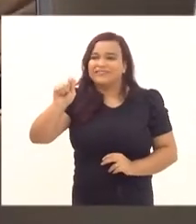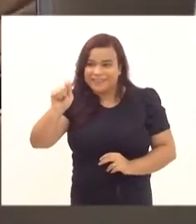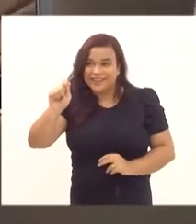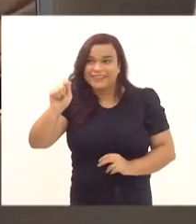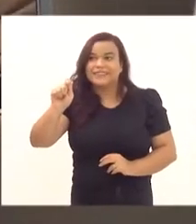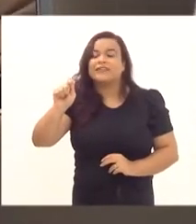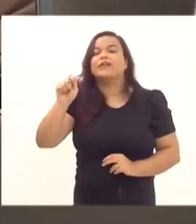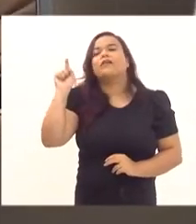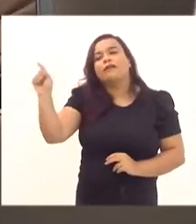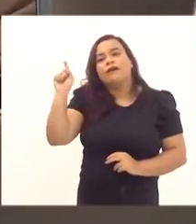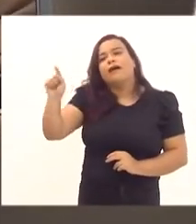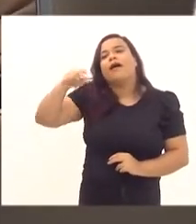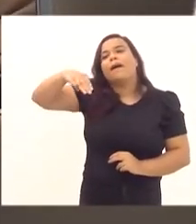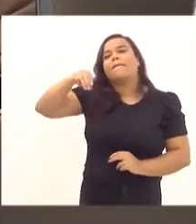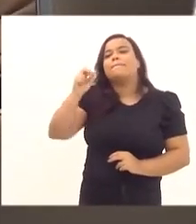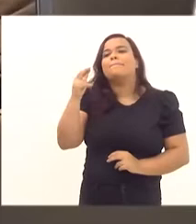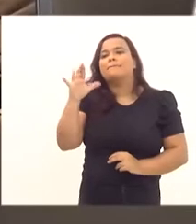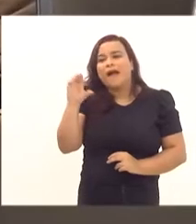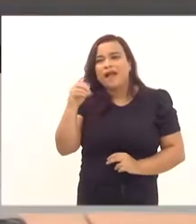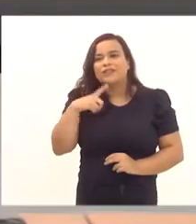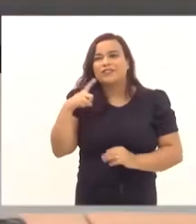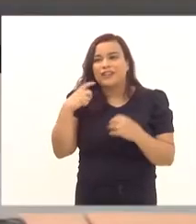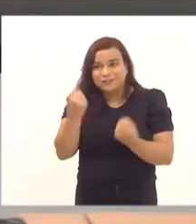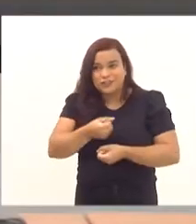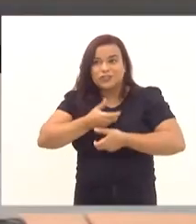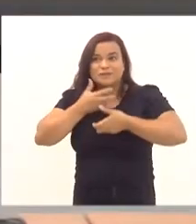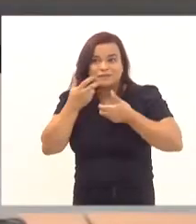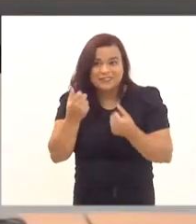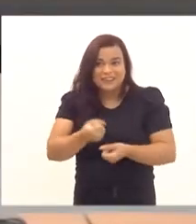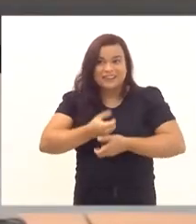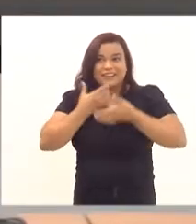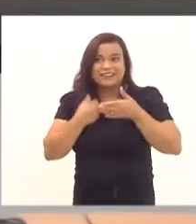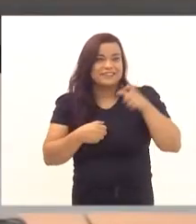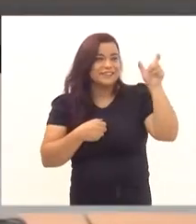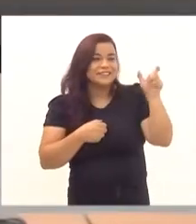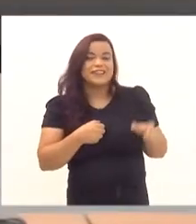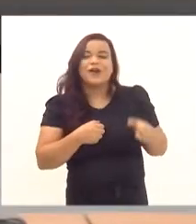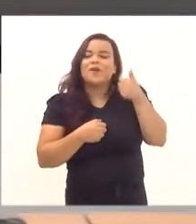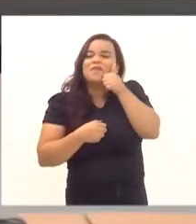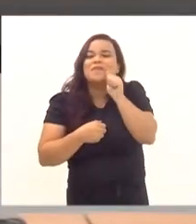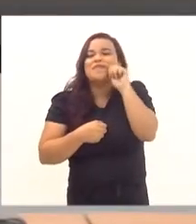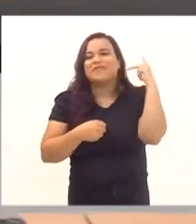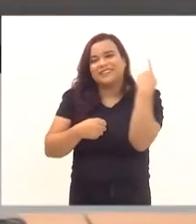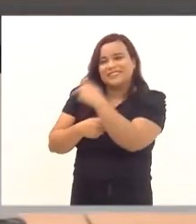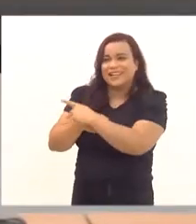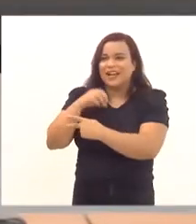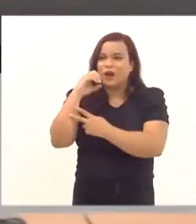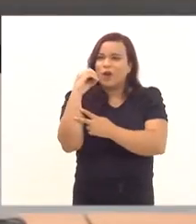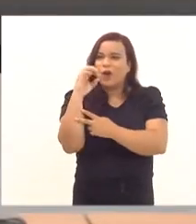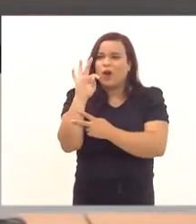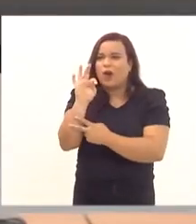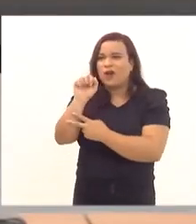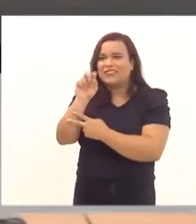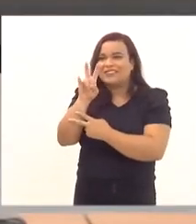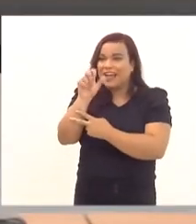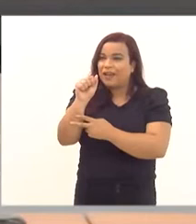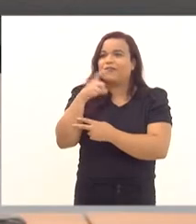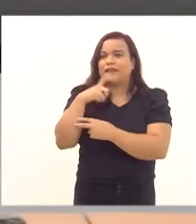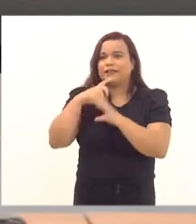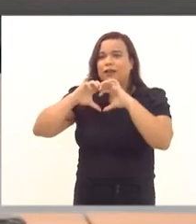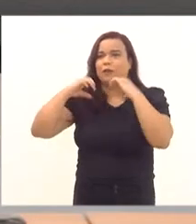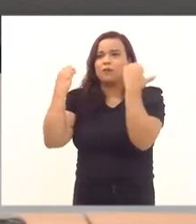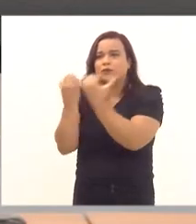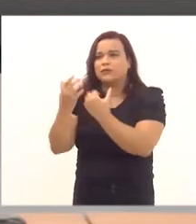que o Márcio sobre inspiração de Dona Otávia sua mãe mantém a linha numa comunidade